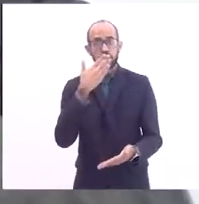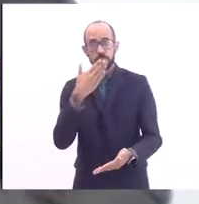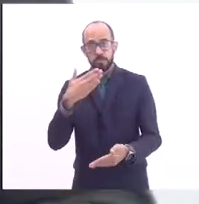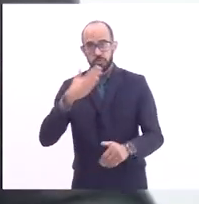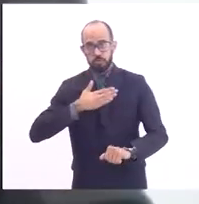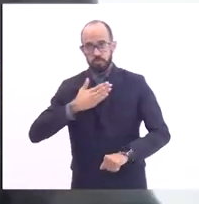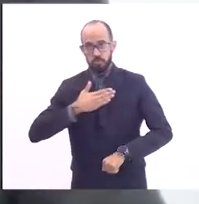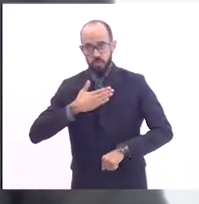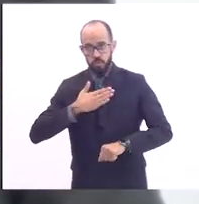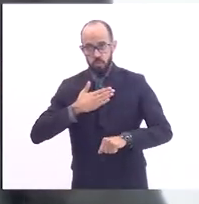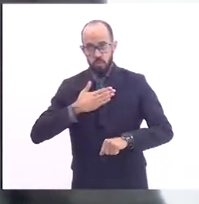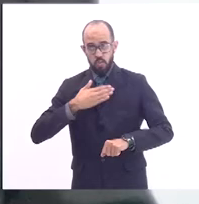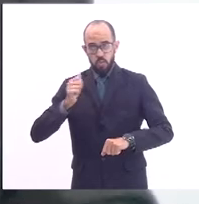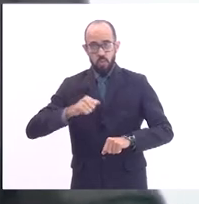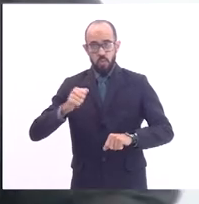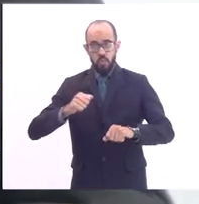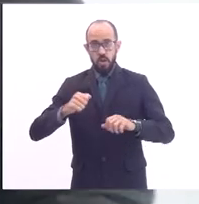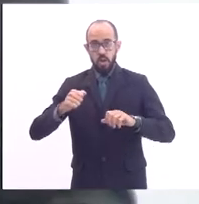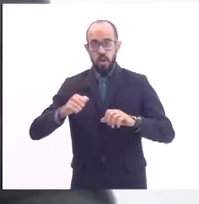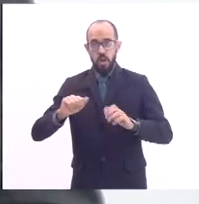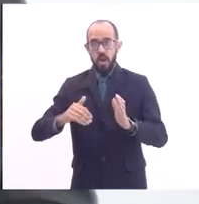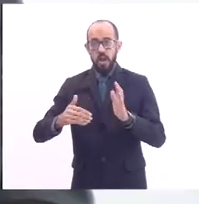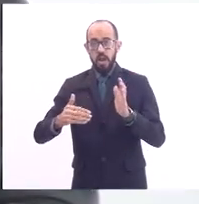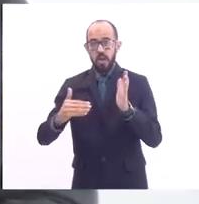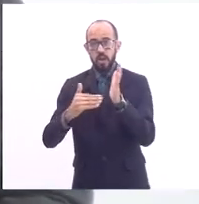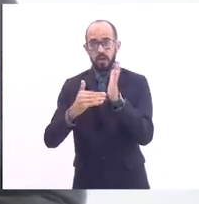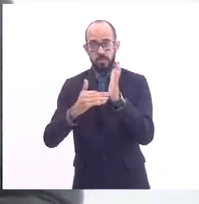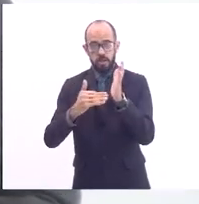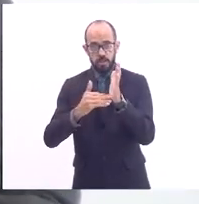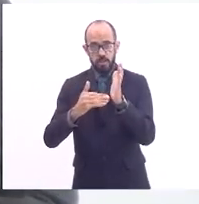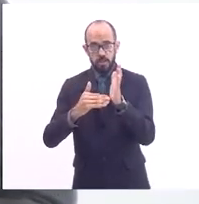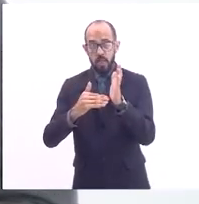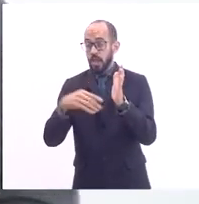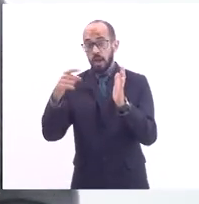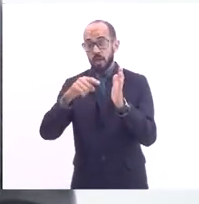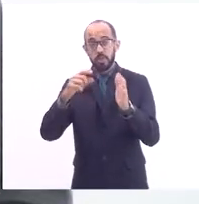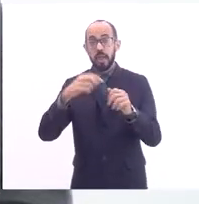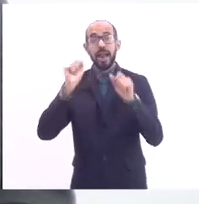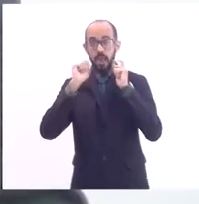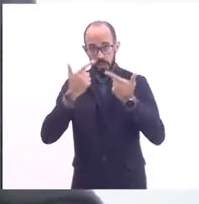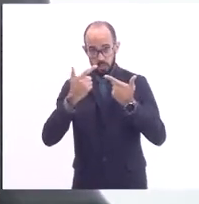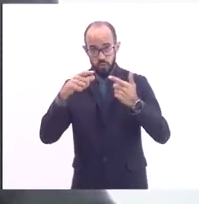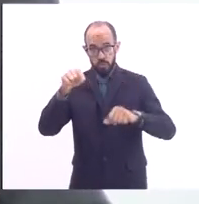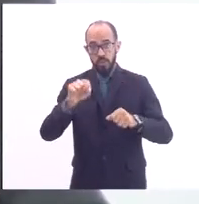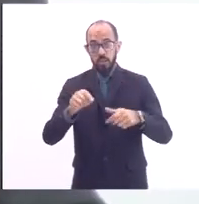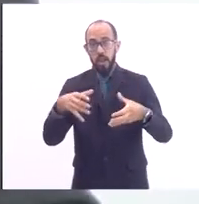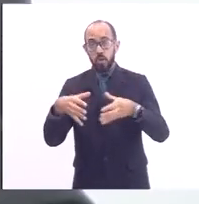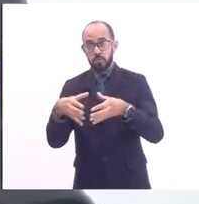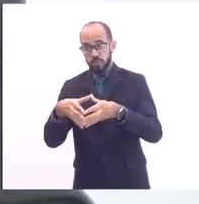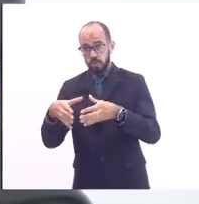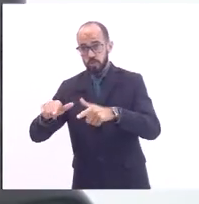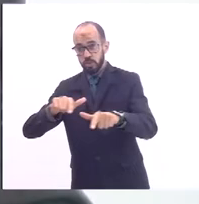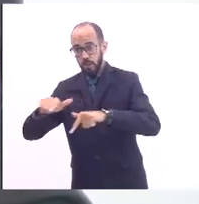na Câmara dos Deputados, na Comissão de Trabalho e Serviços Públicos,